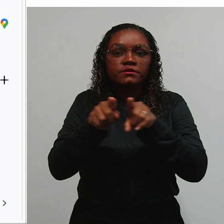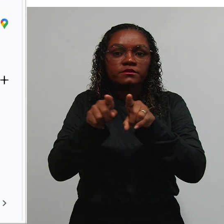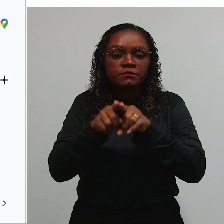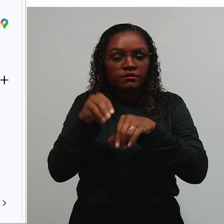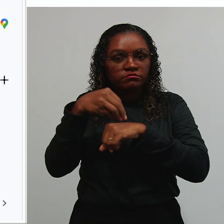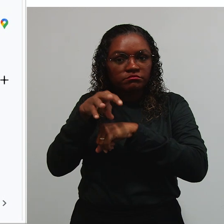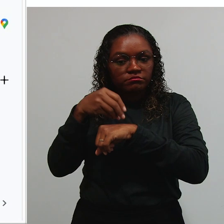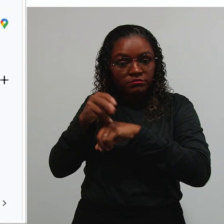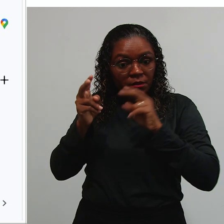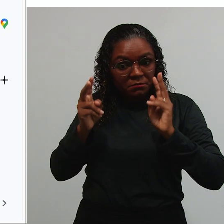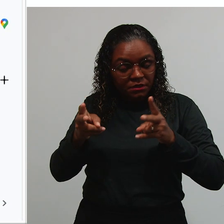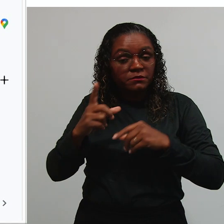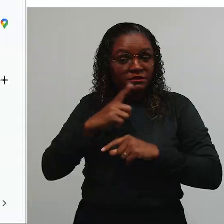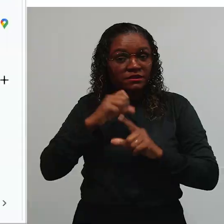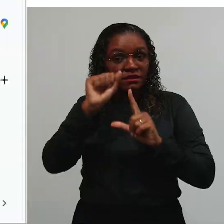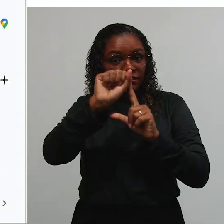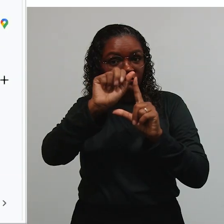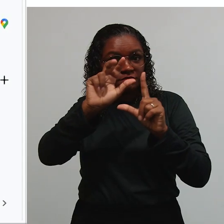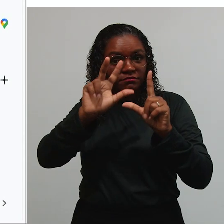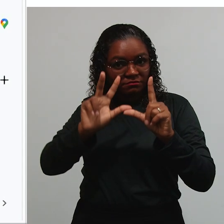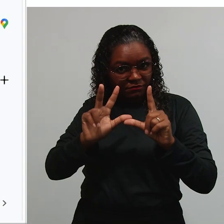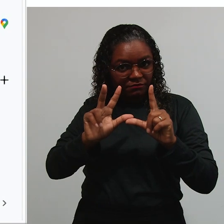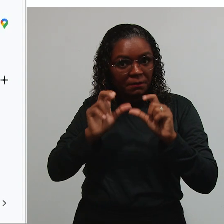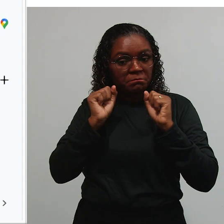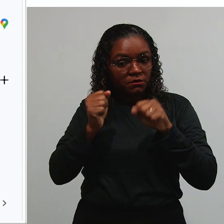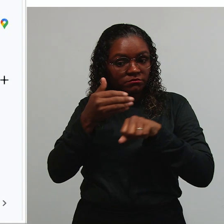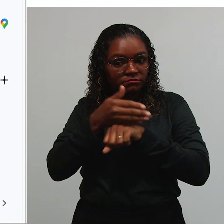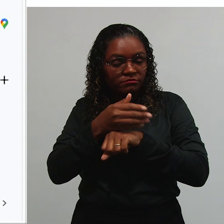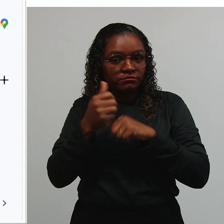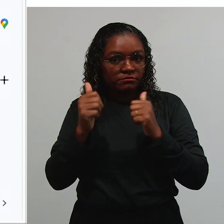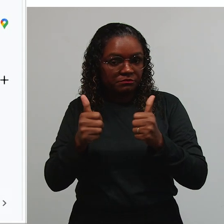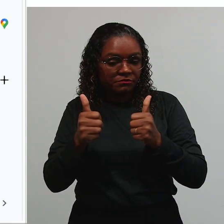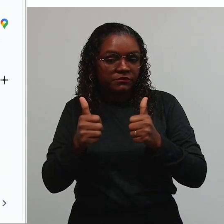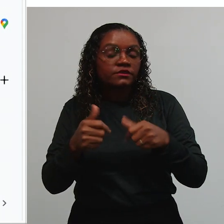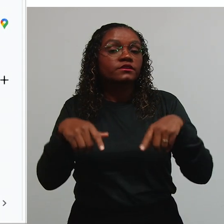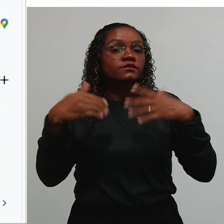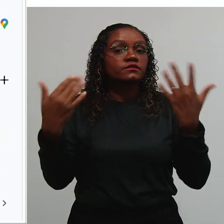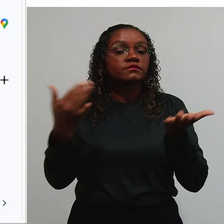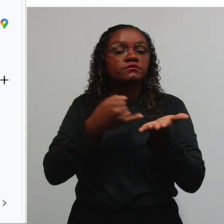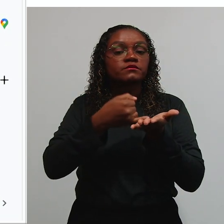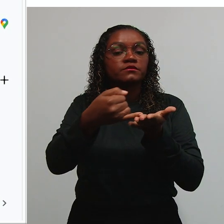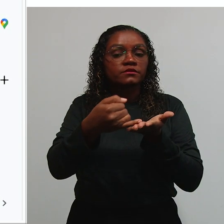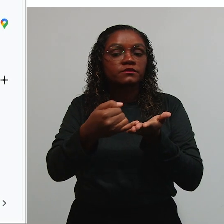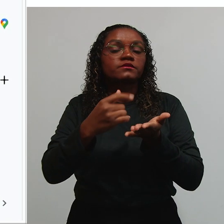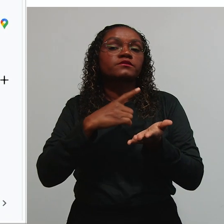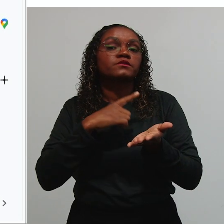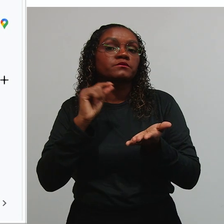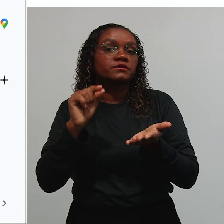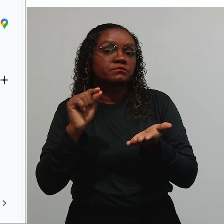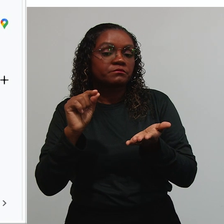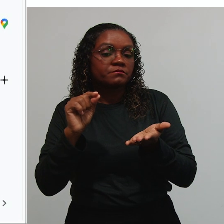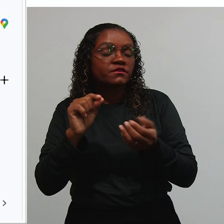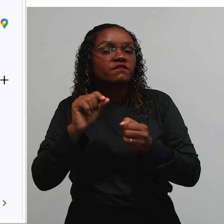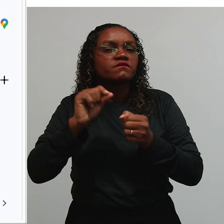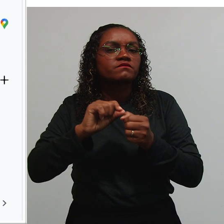com essas orientações, estão disponíveis no ambiente virtual, tá bom, gente? Então, na introdução, o que a gente faz? Na